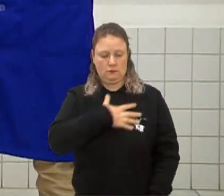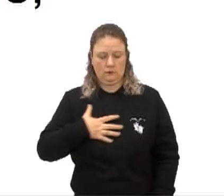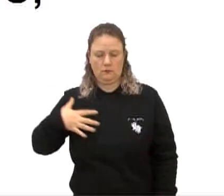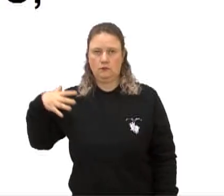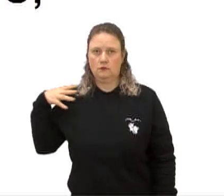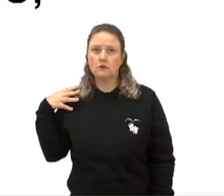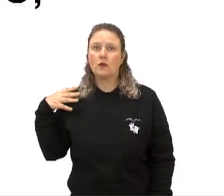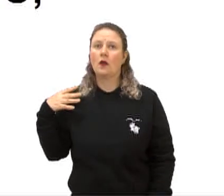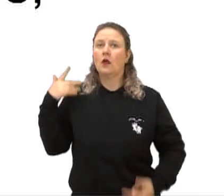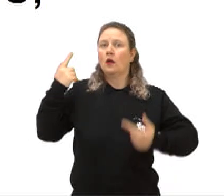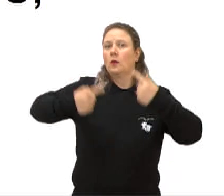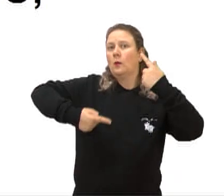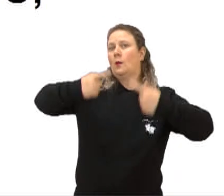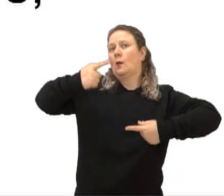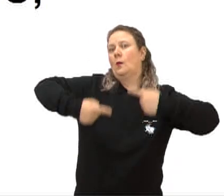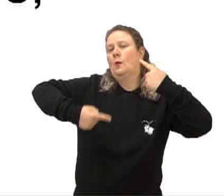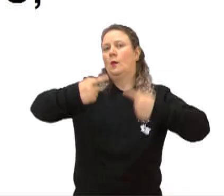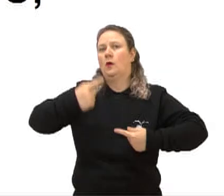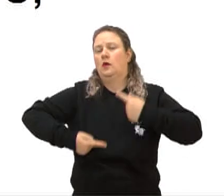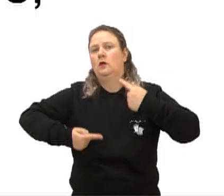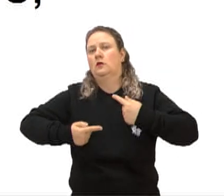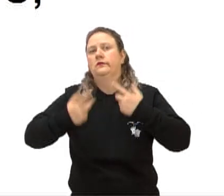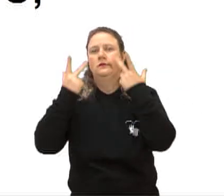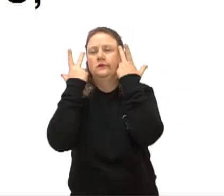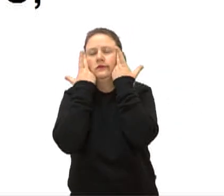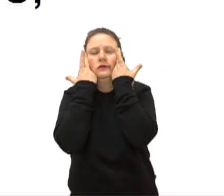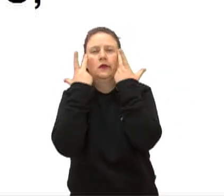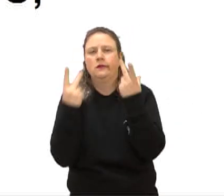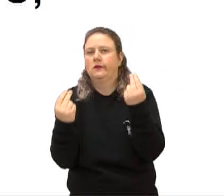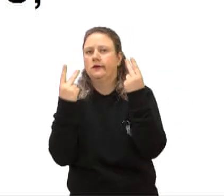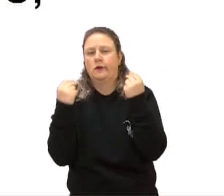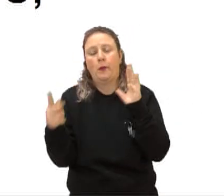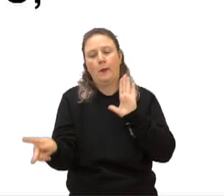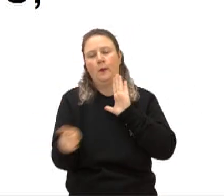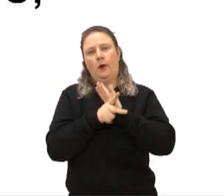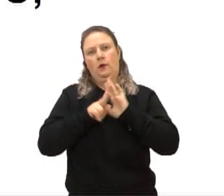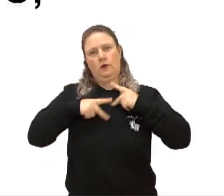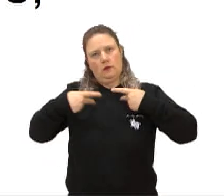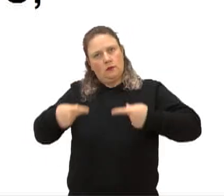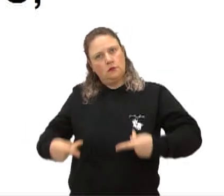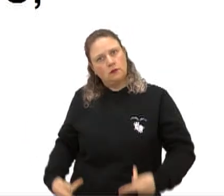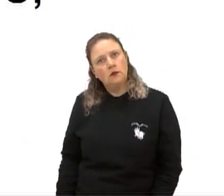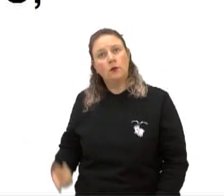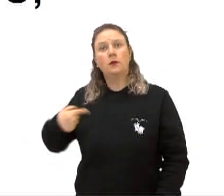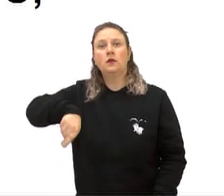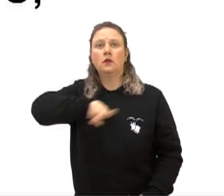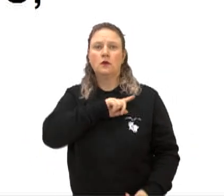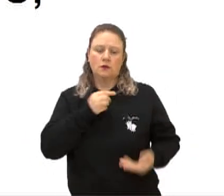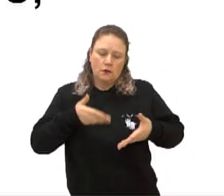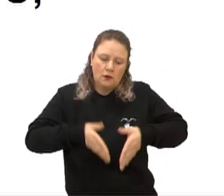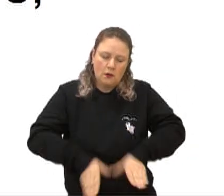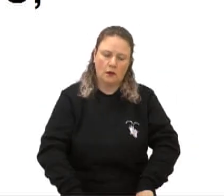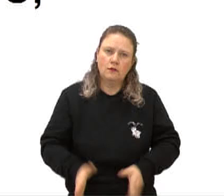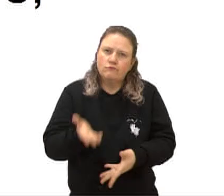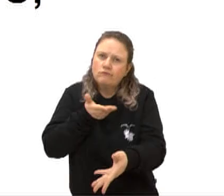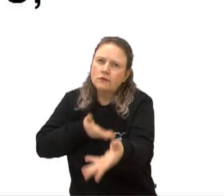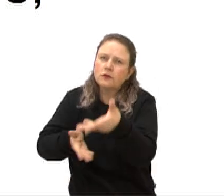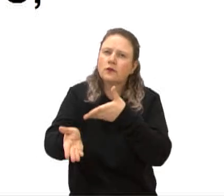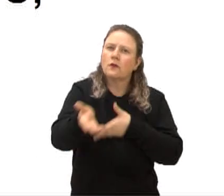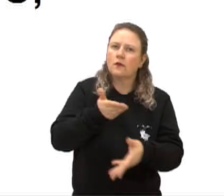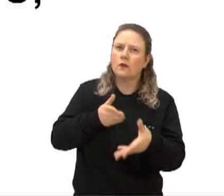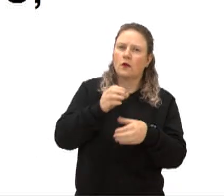a política é uma coisa que vem da natural do ser humano, portanto, né, nós nascemos para viver em sociedade, somos